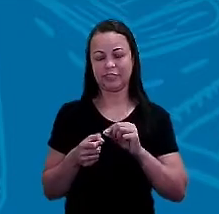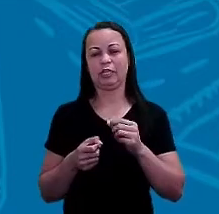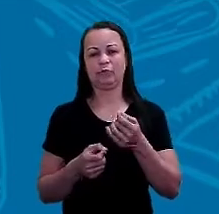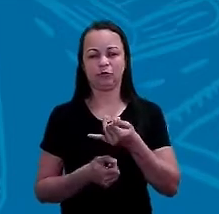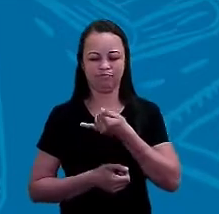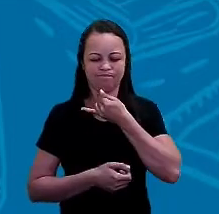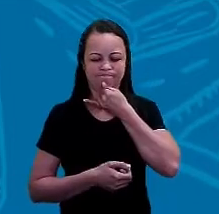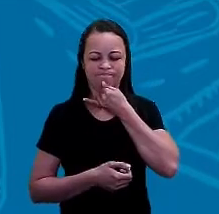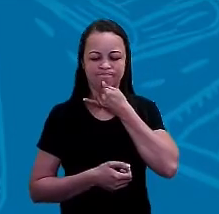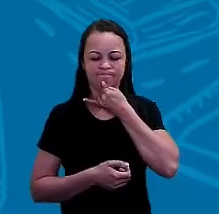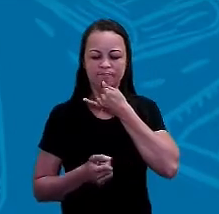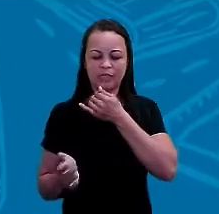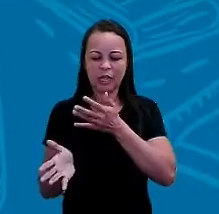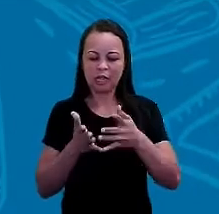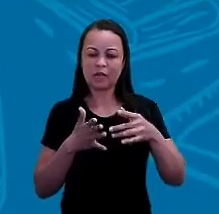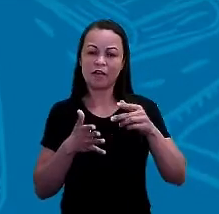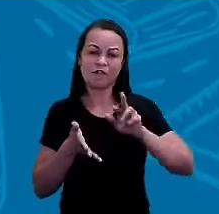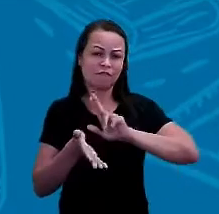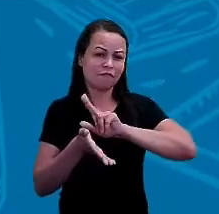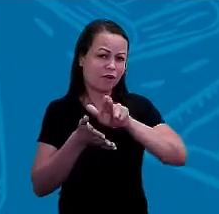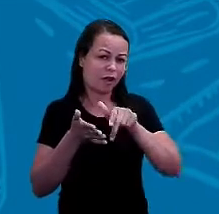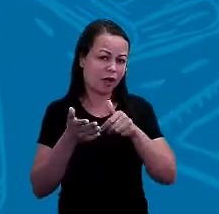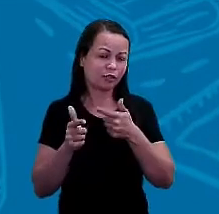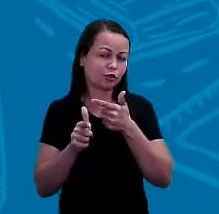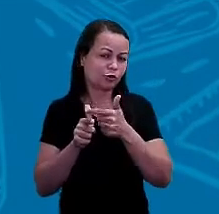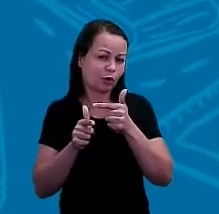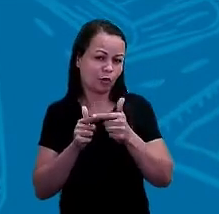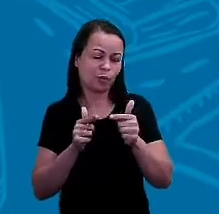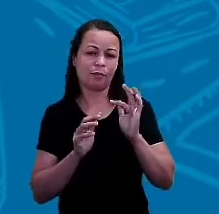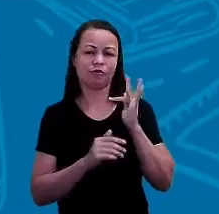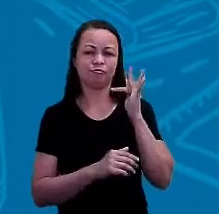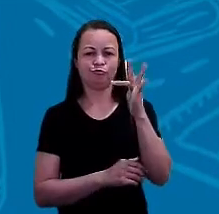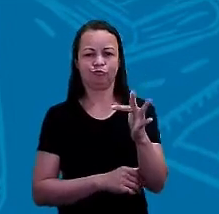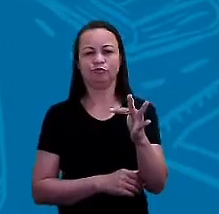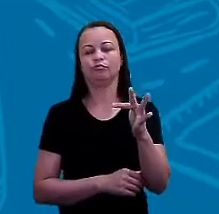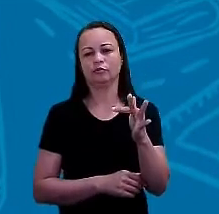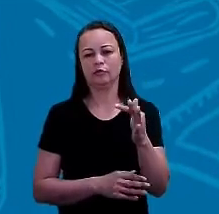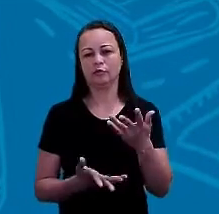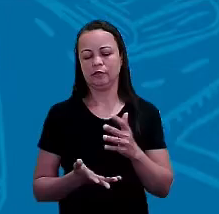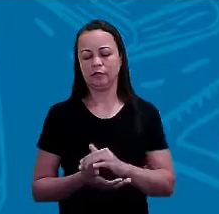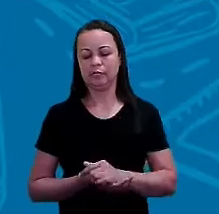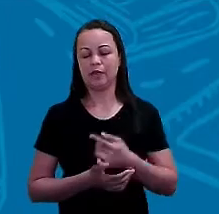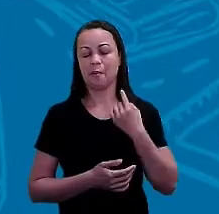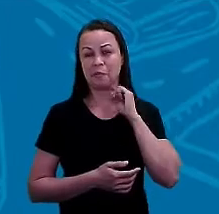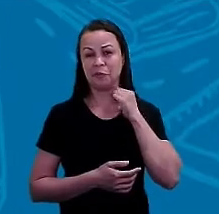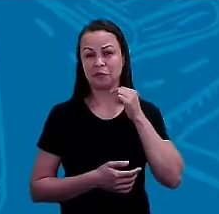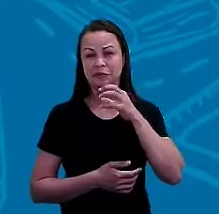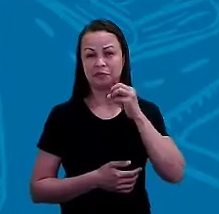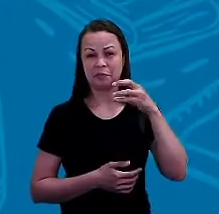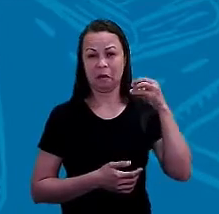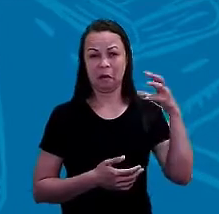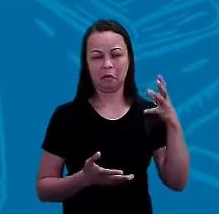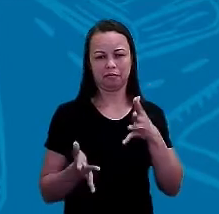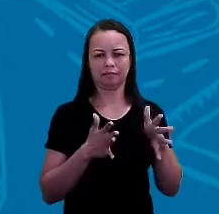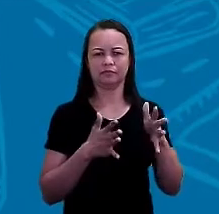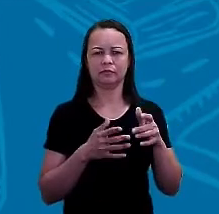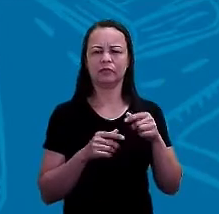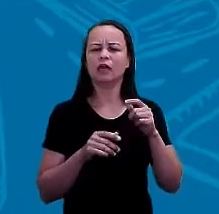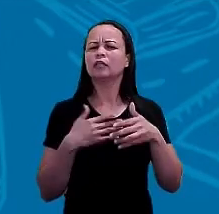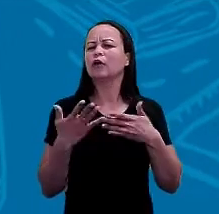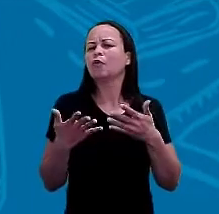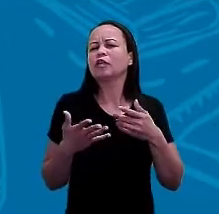que vai causar vários problemas daqui no futuro, a poluição. Quando estamos cansados, a gente faz o quê? Vou